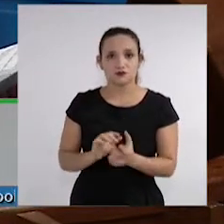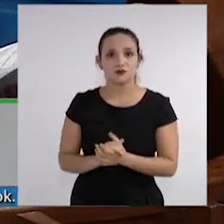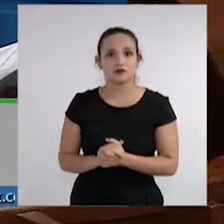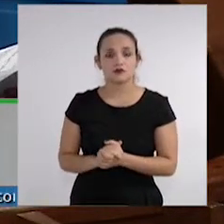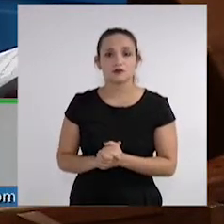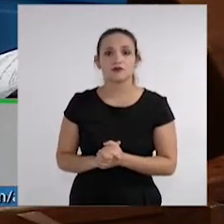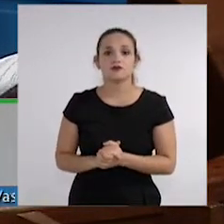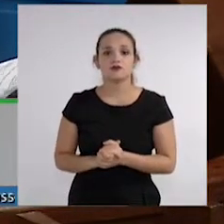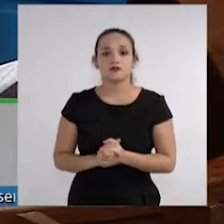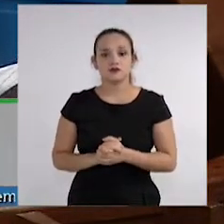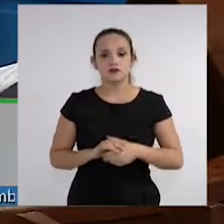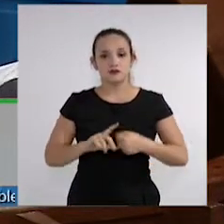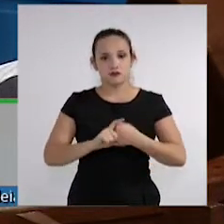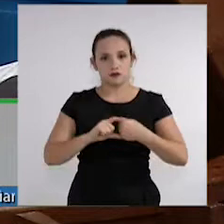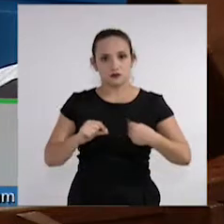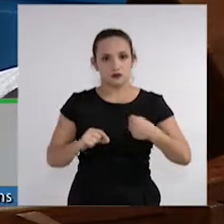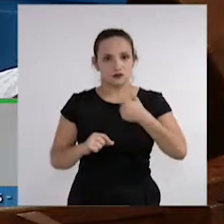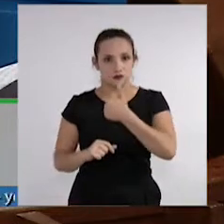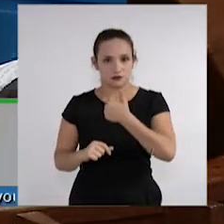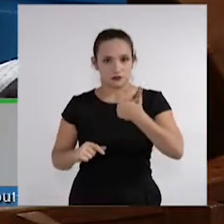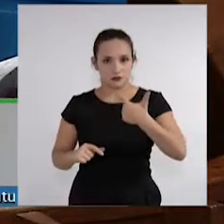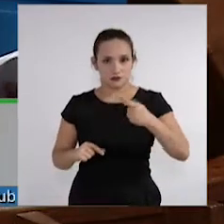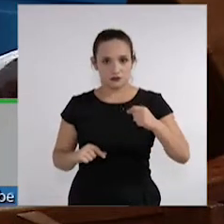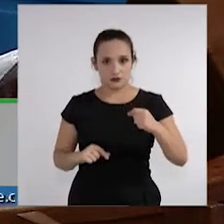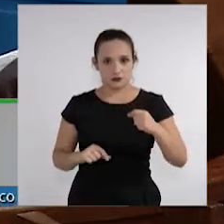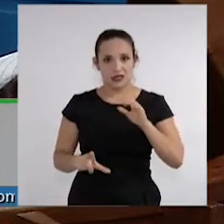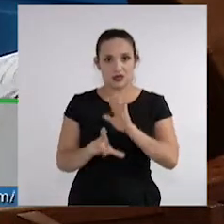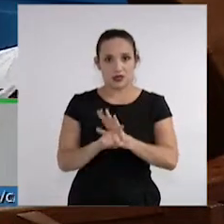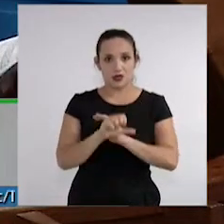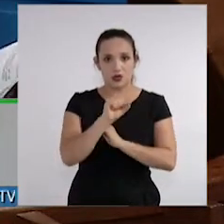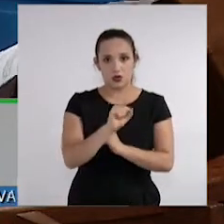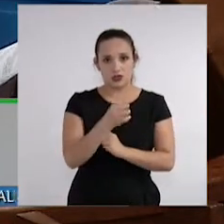O artigo 120 da Lei